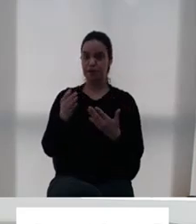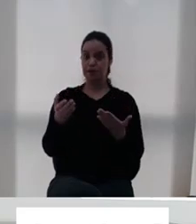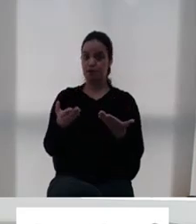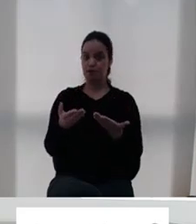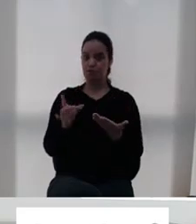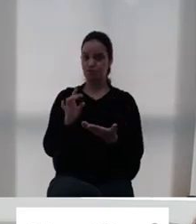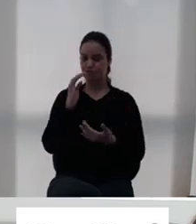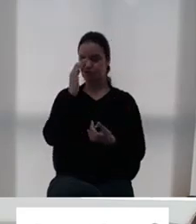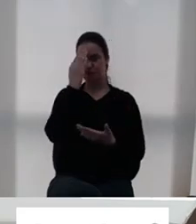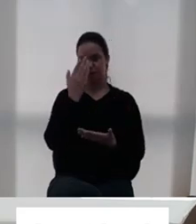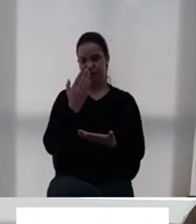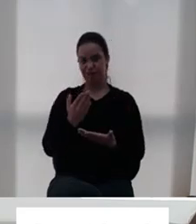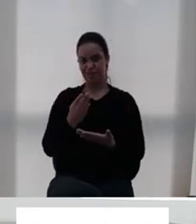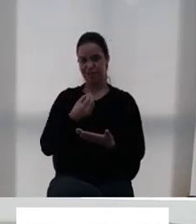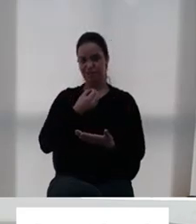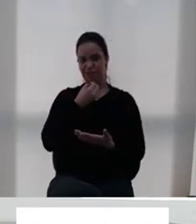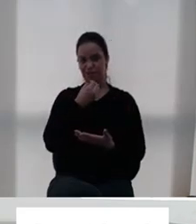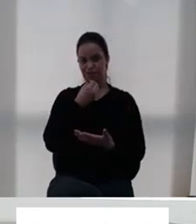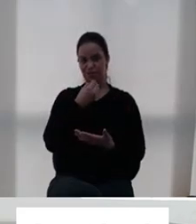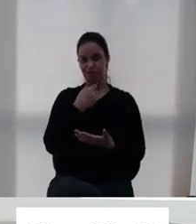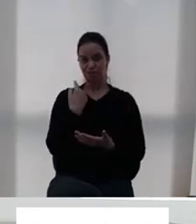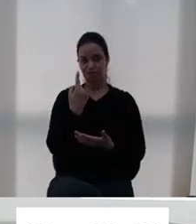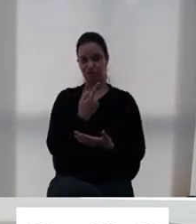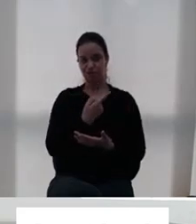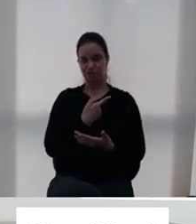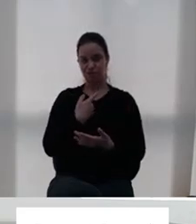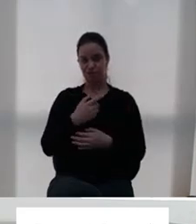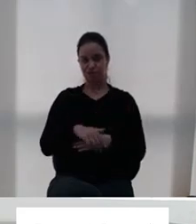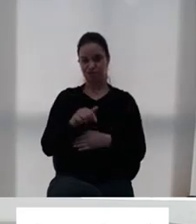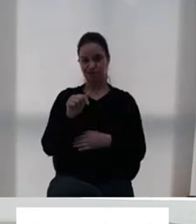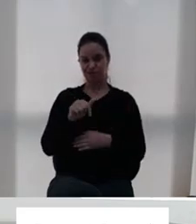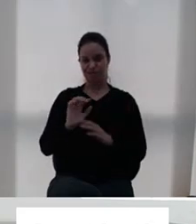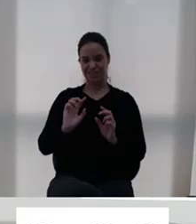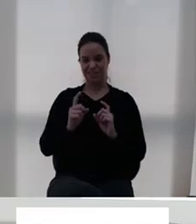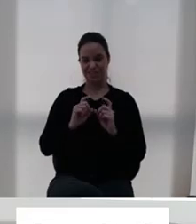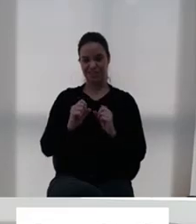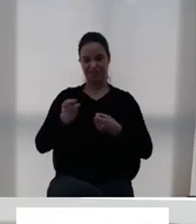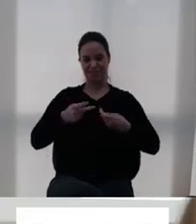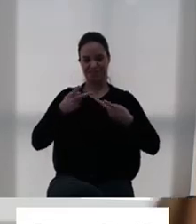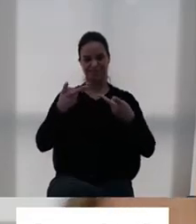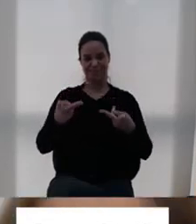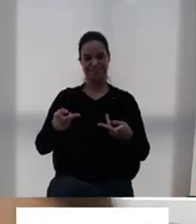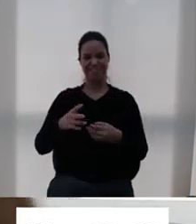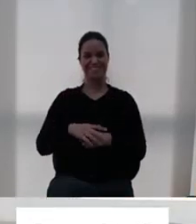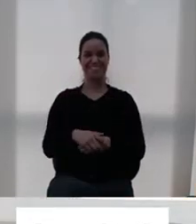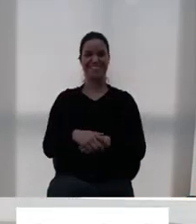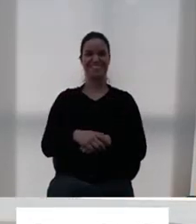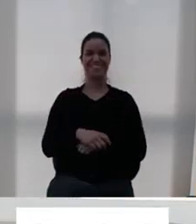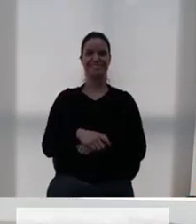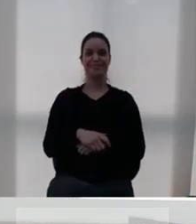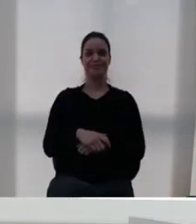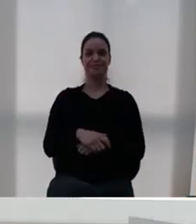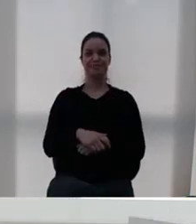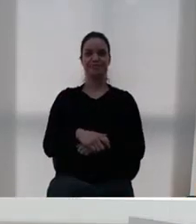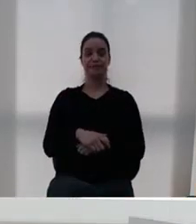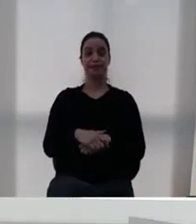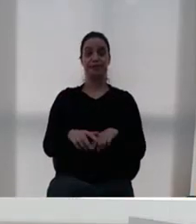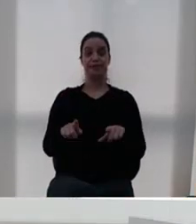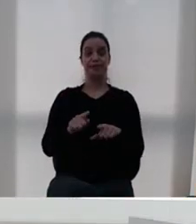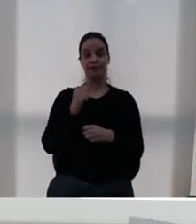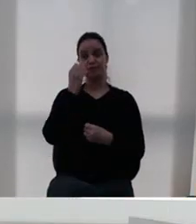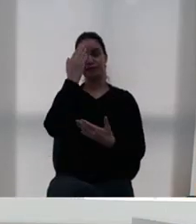registrada a gratidão de ter todos aqui nesse espaço. Uma boa sessão para todo mundo e sejam bem-vindos. Queria agradecer